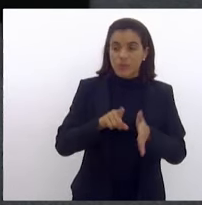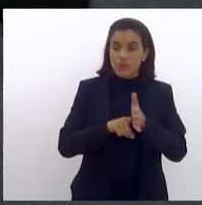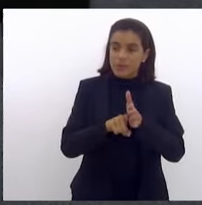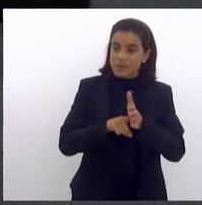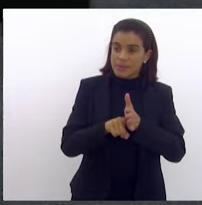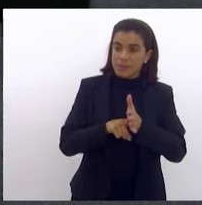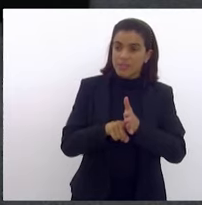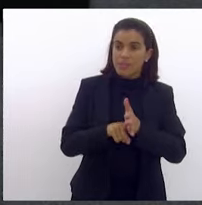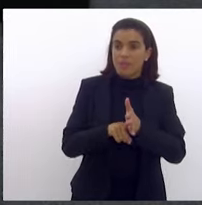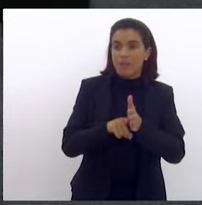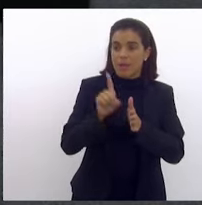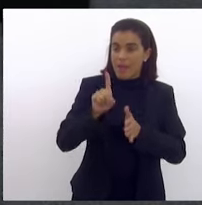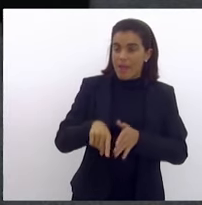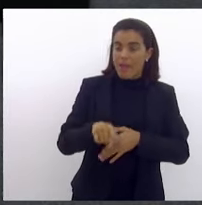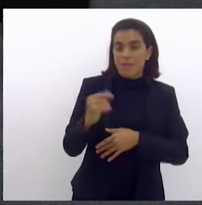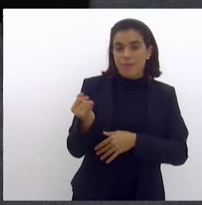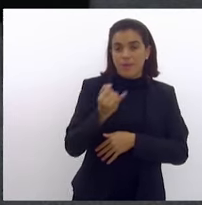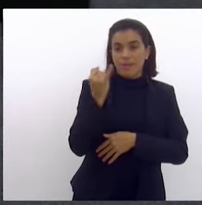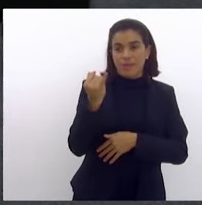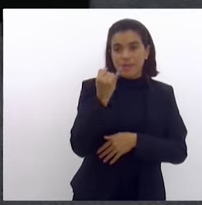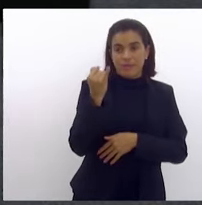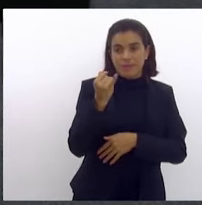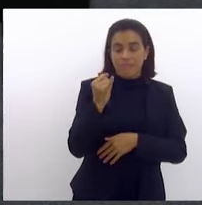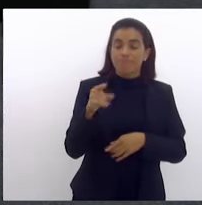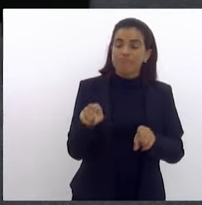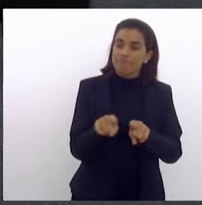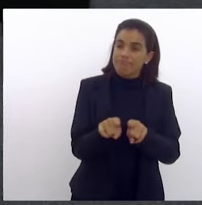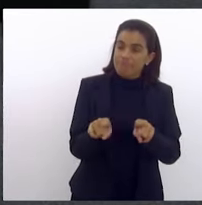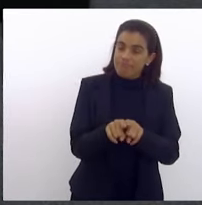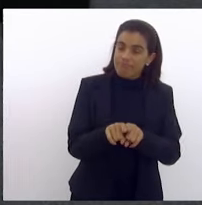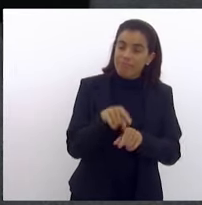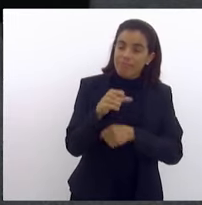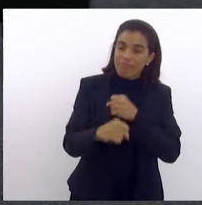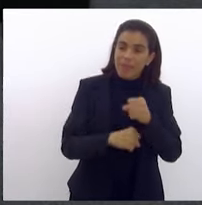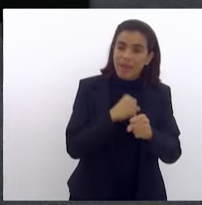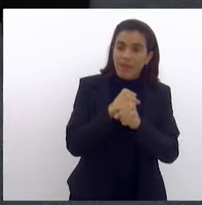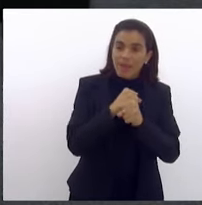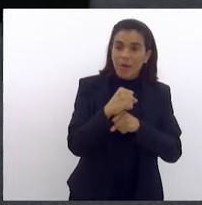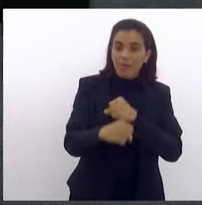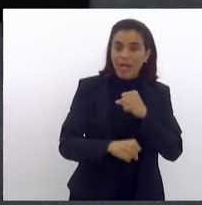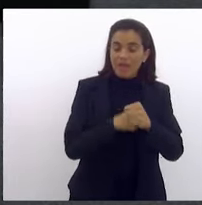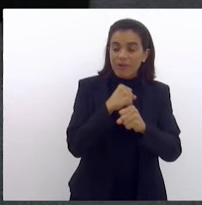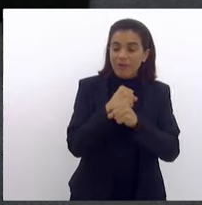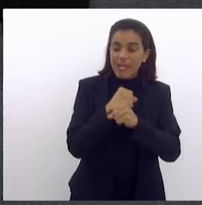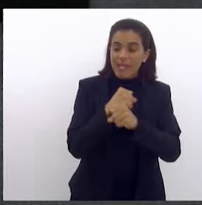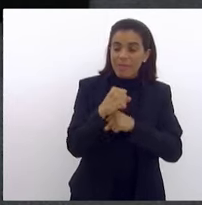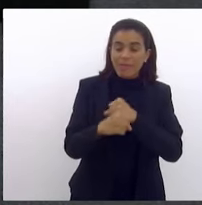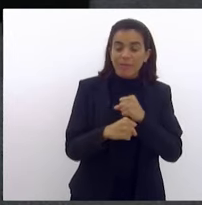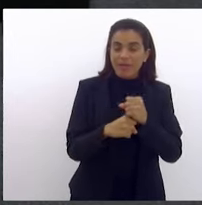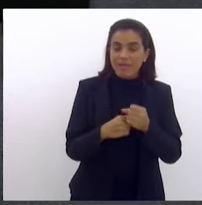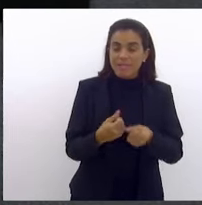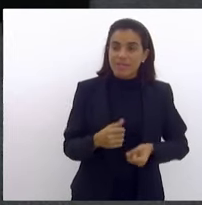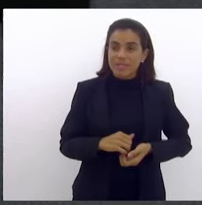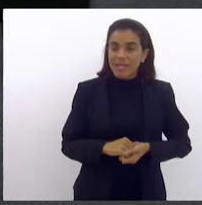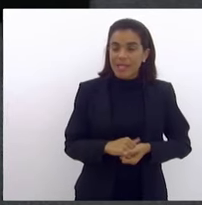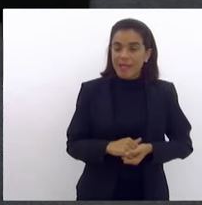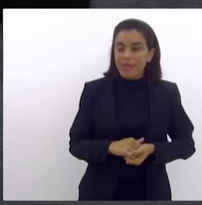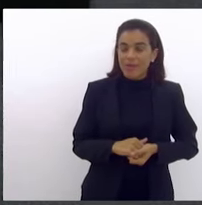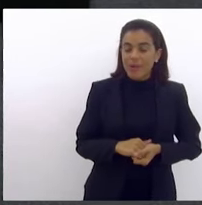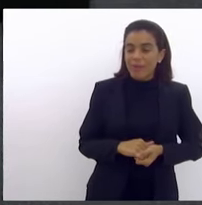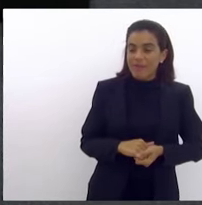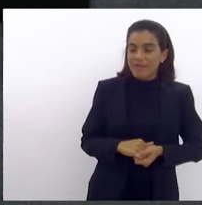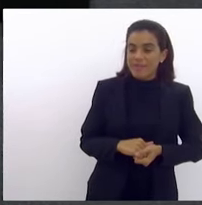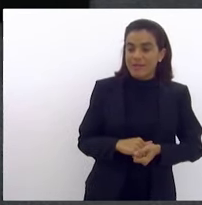exame ele é importante e que seja feito anualmente, como Vossa Excelência já trouxe aqui, a partir dos 40 anos, para